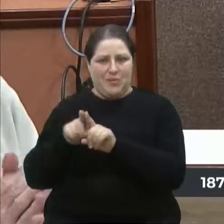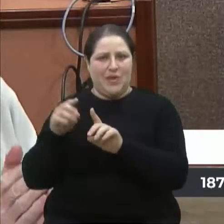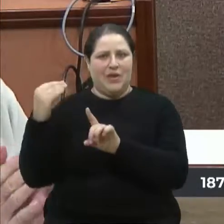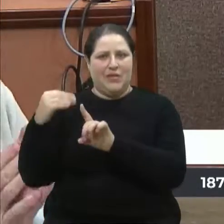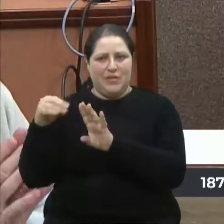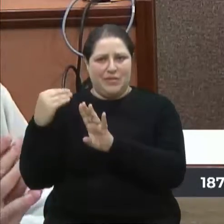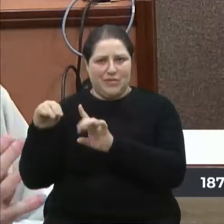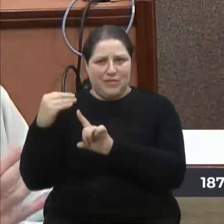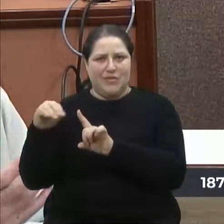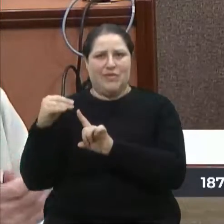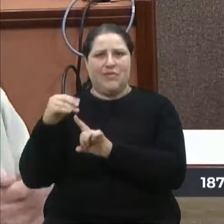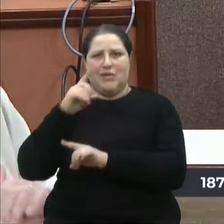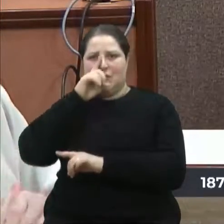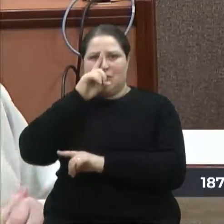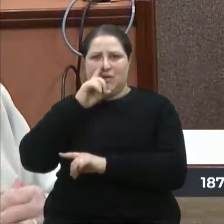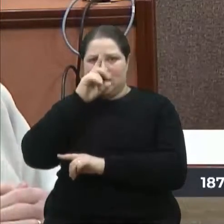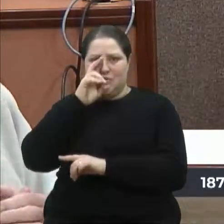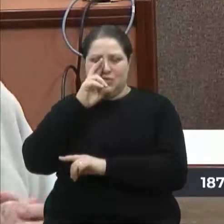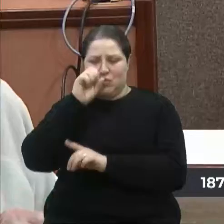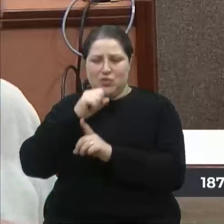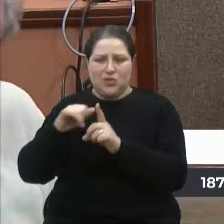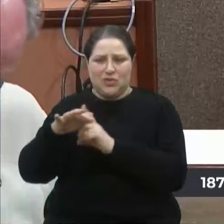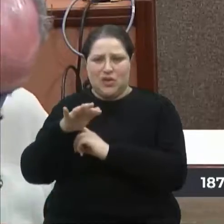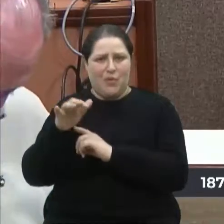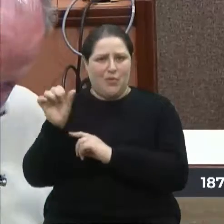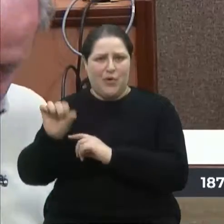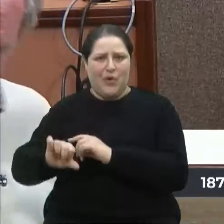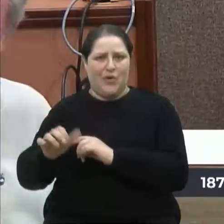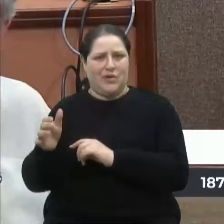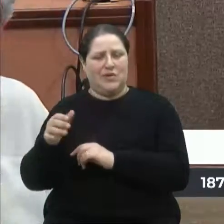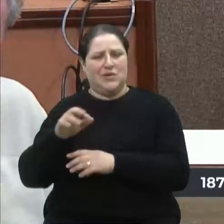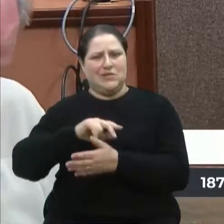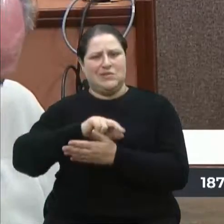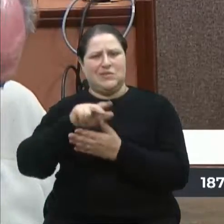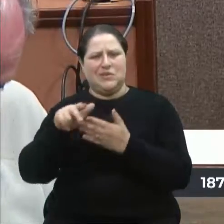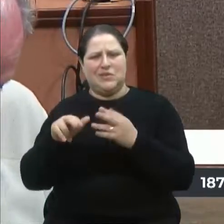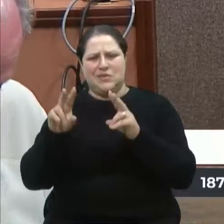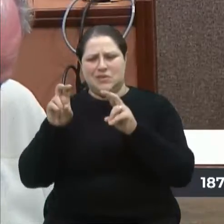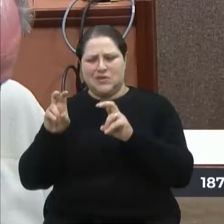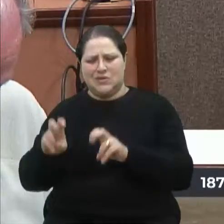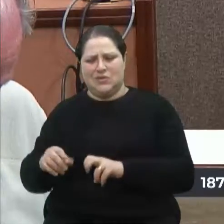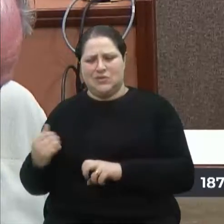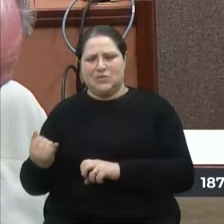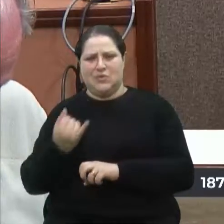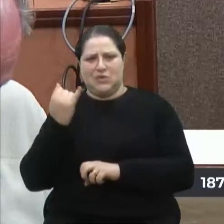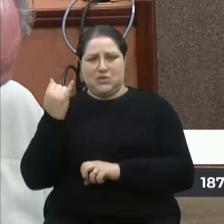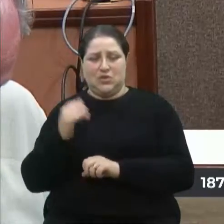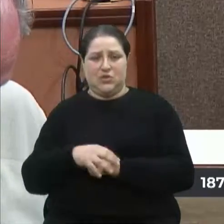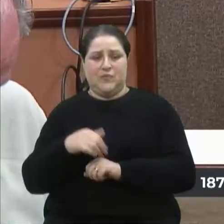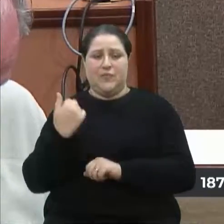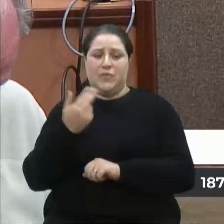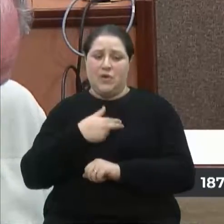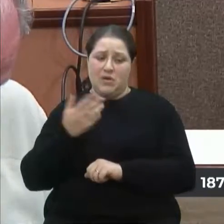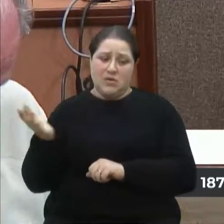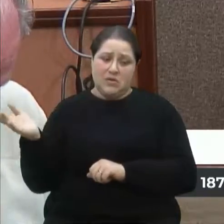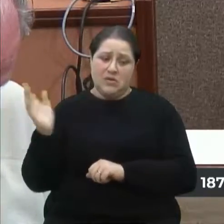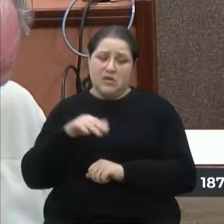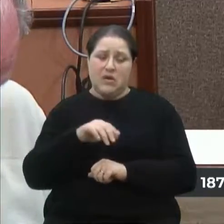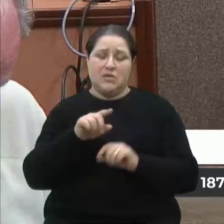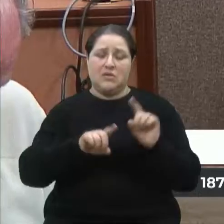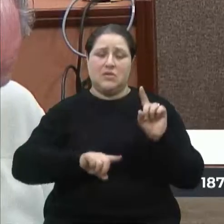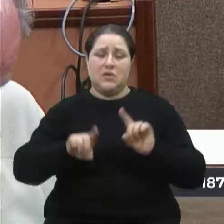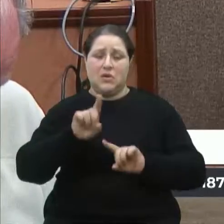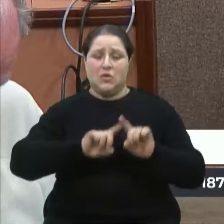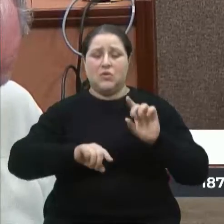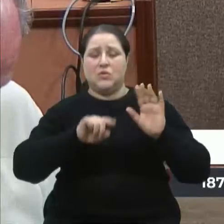de risco social muito maior, enfim. Todas essas questões que eu acho que são importantes. Então, quando a gente traz aqui alguns questionamentos, eu